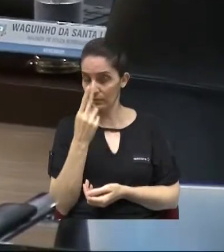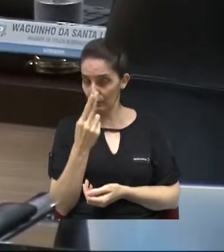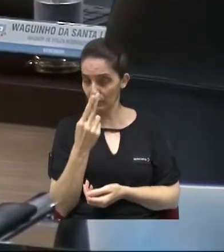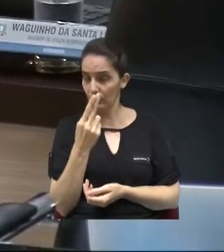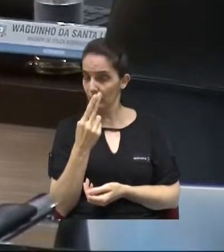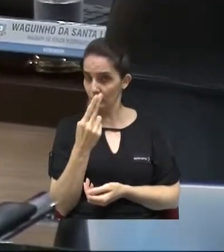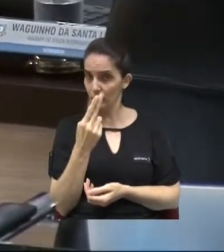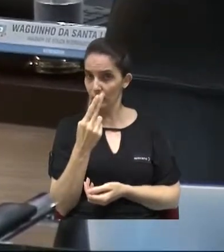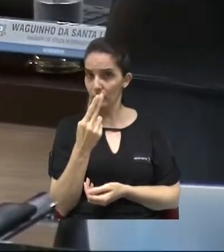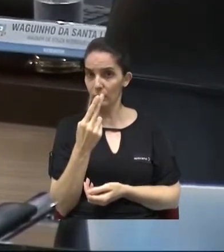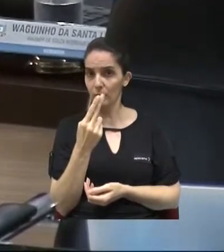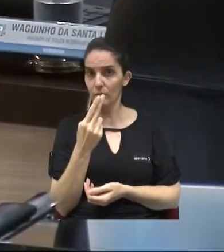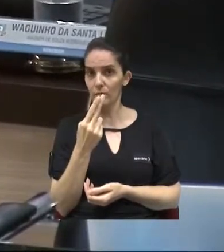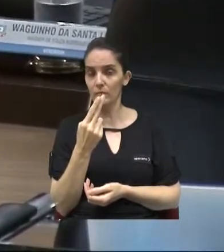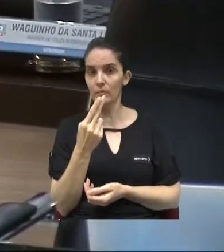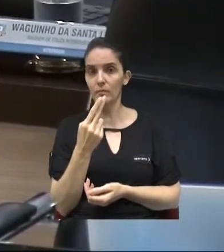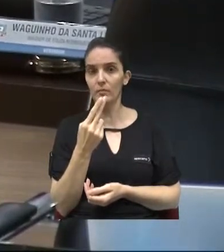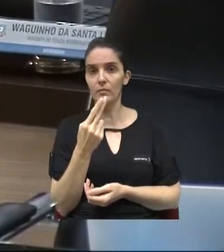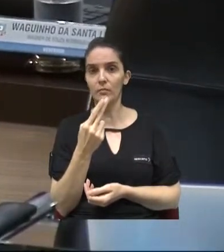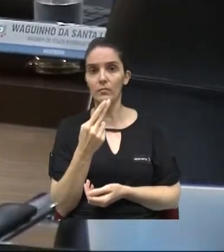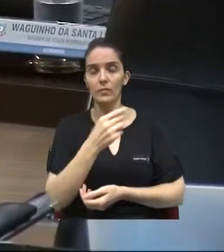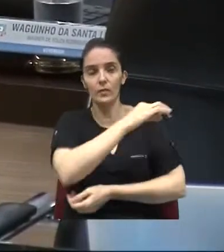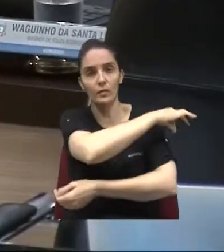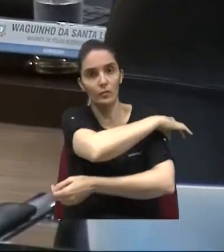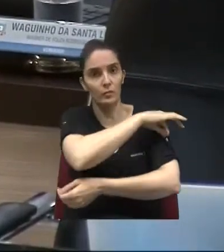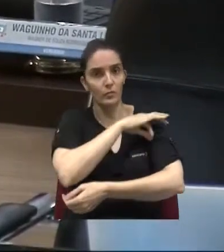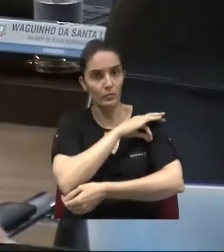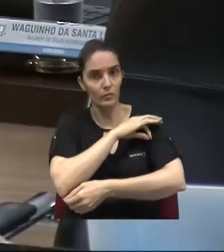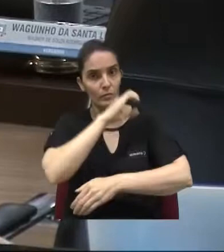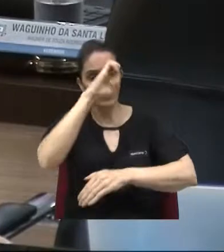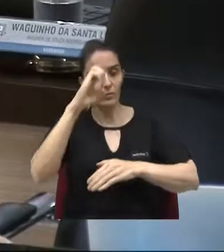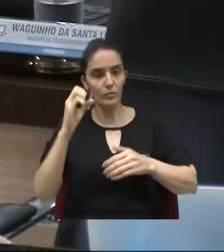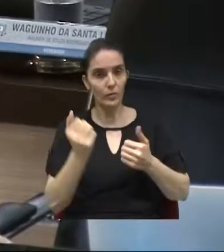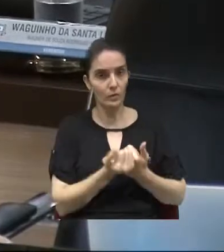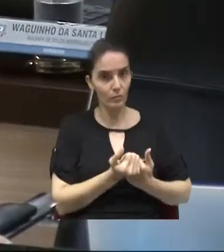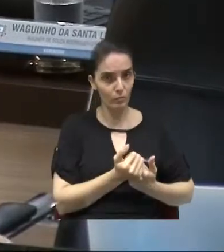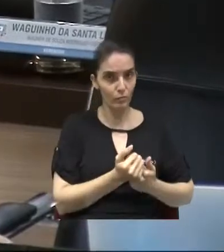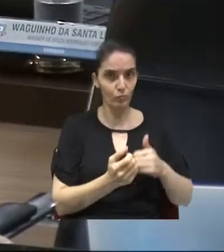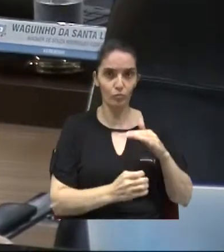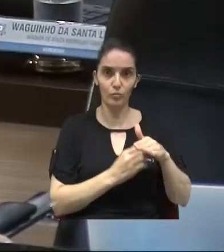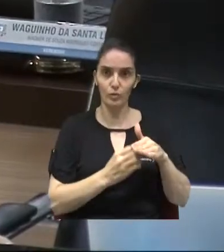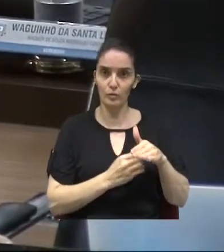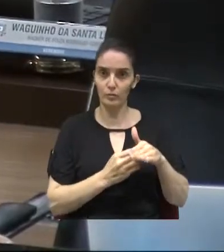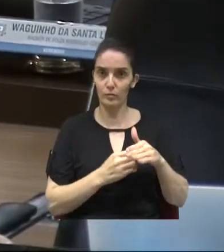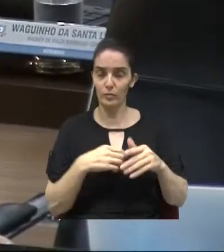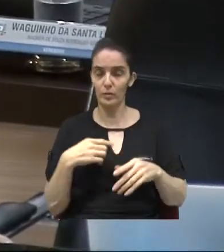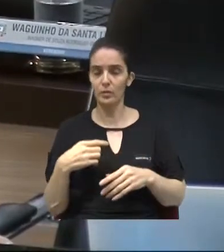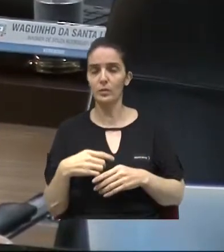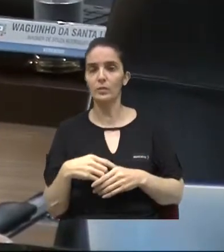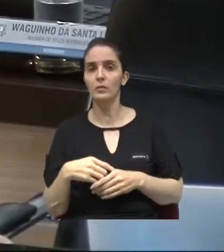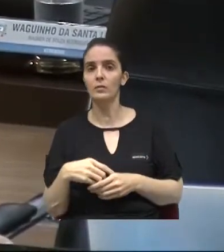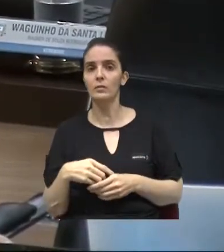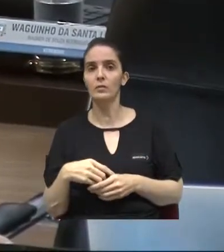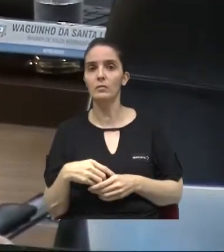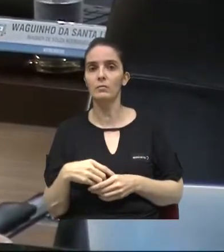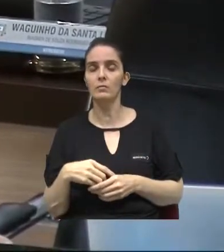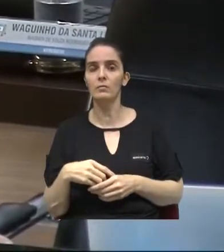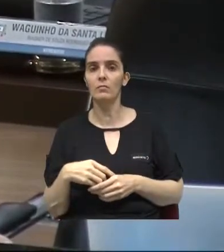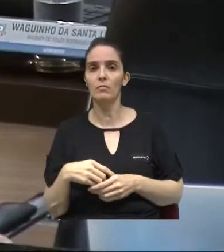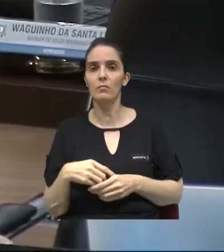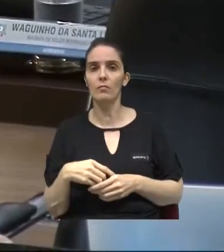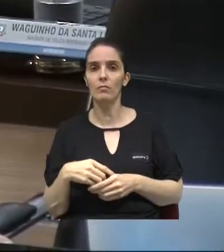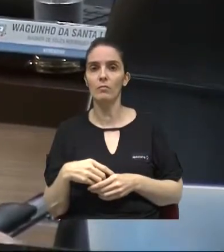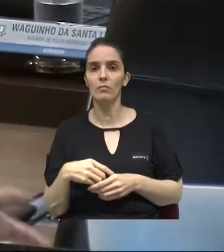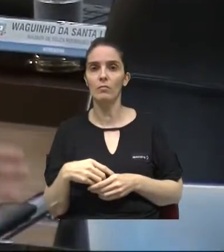bastante ousada do prefeito a intervenção. Ousada porque, hoje em dia, o Poder Executivo tem